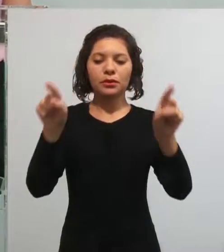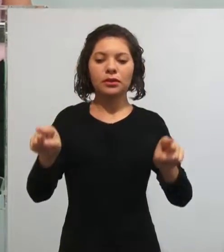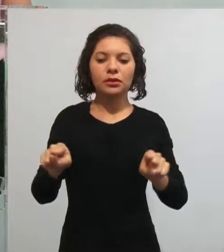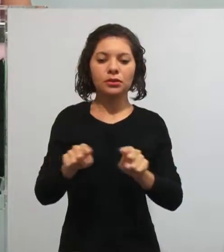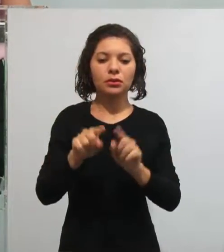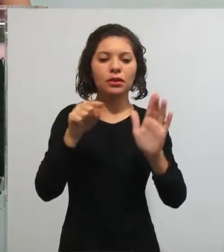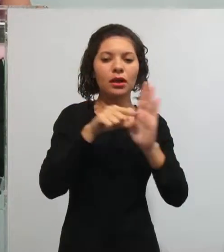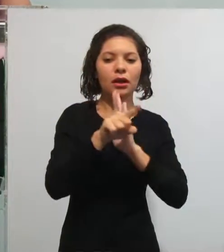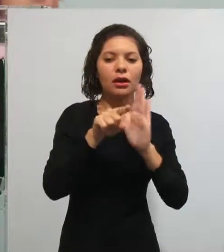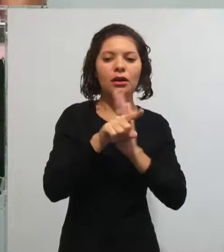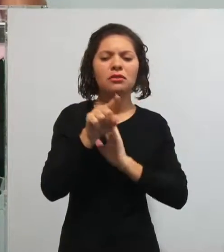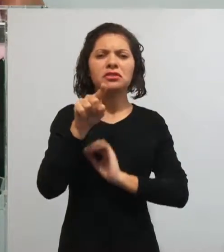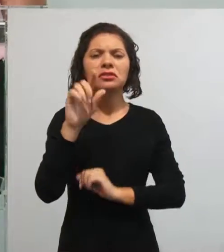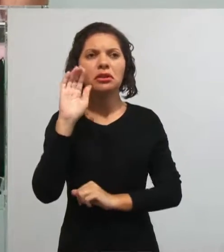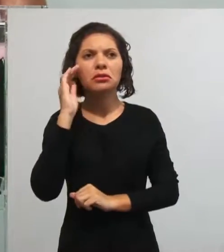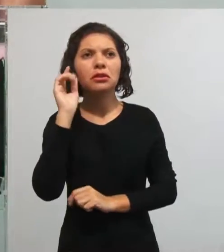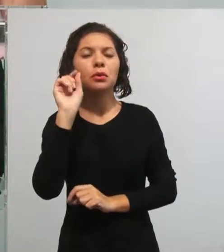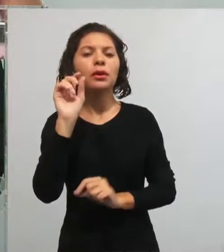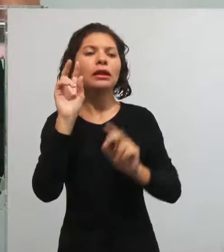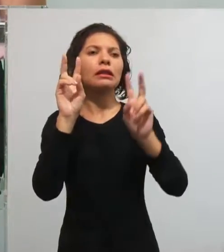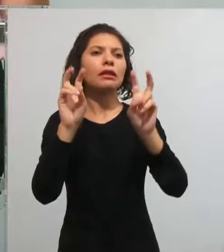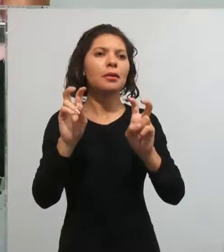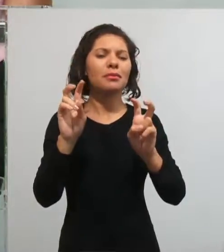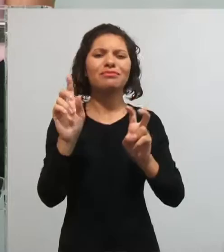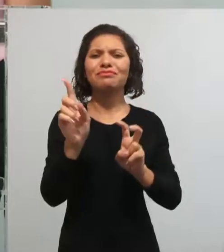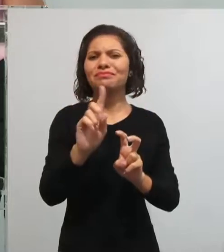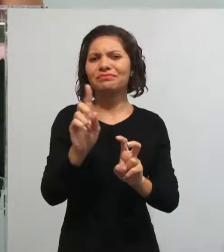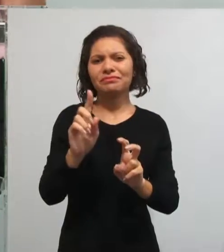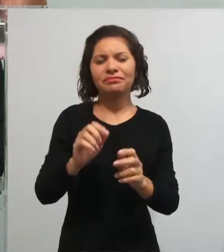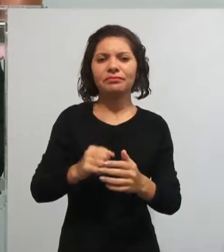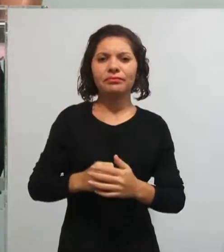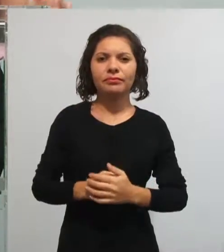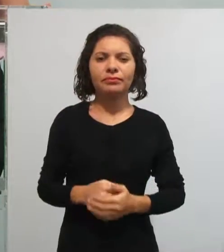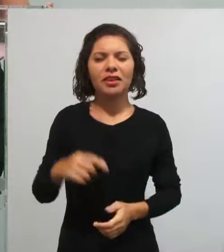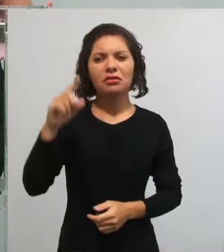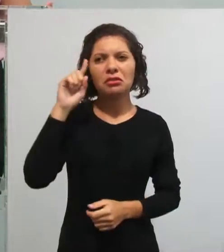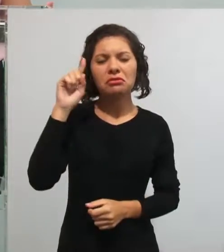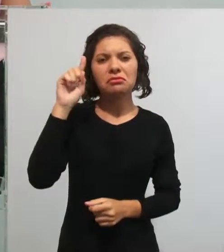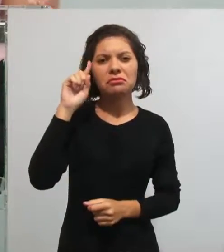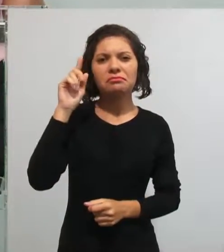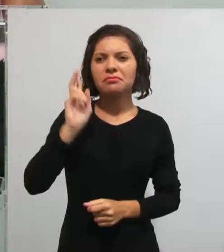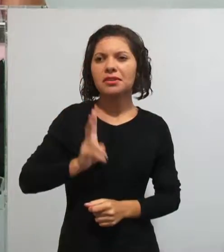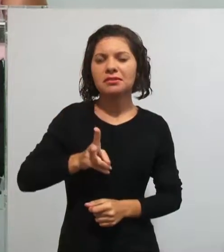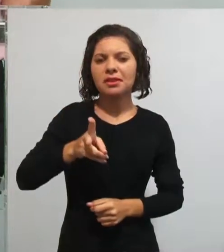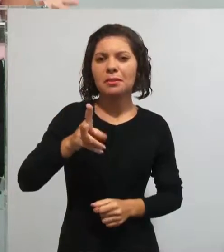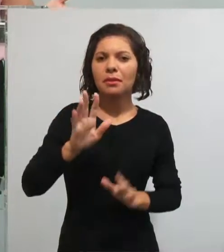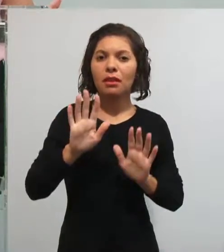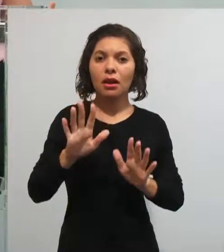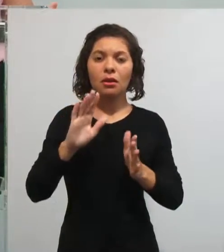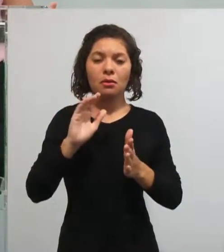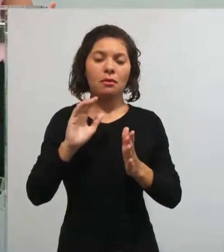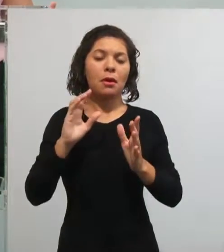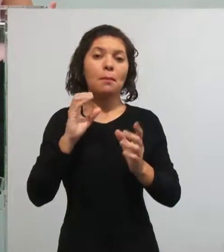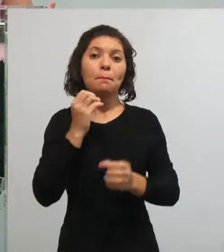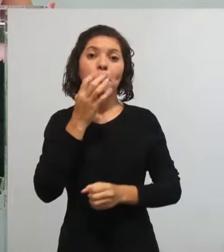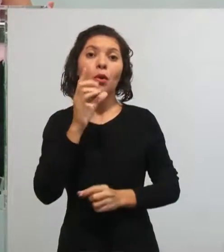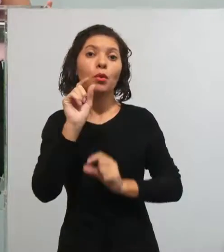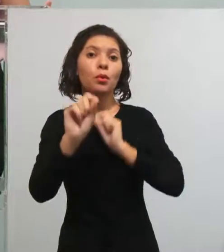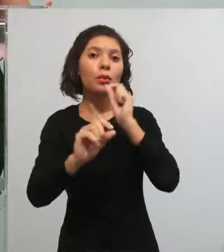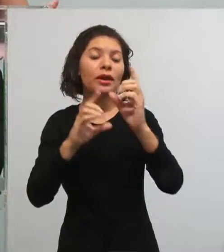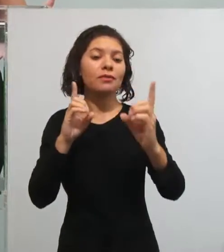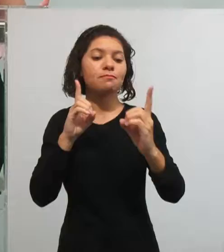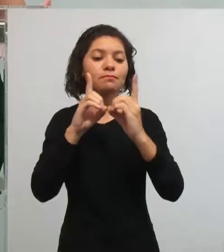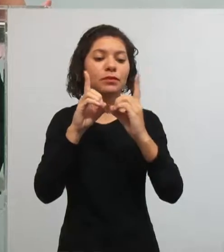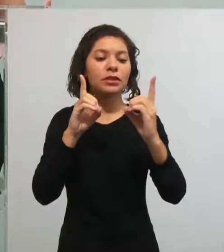que aconteceu? Né? Então, para fugir dessa questão rotineira, trazendo uma dinâmica diferenciada para